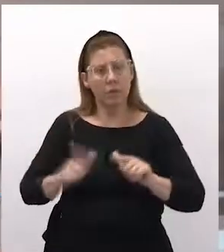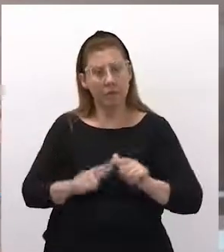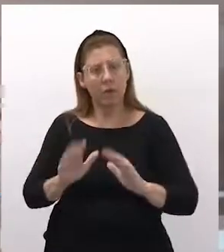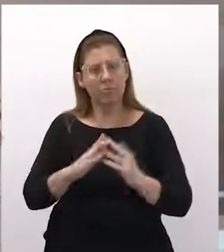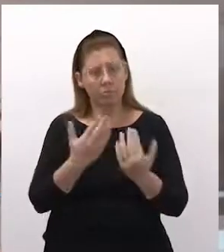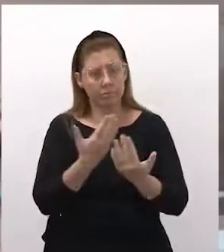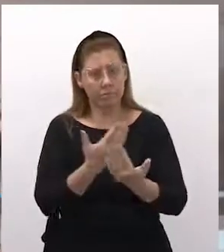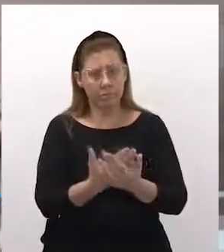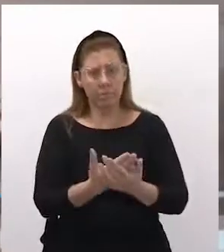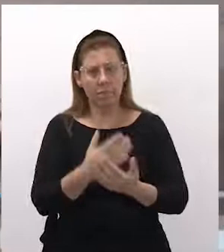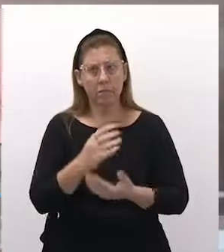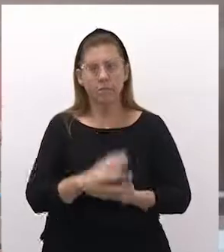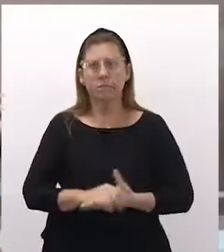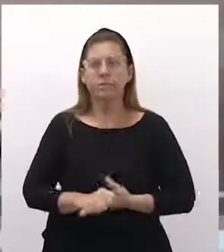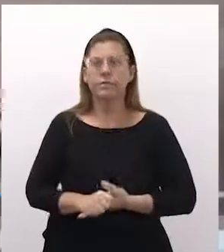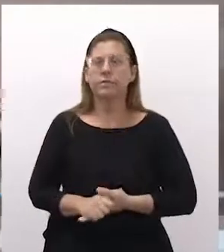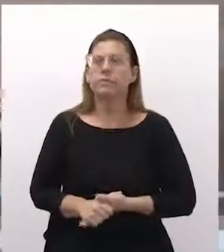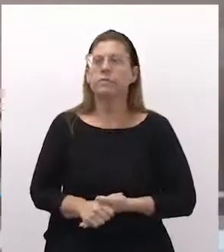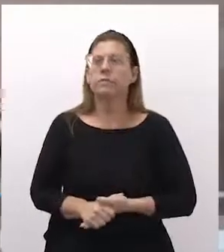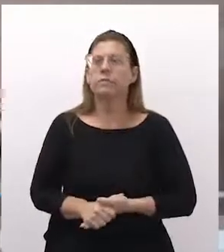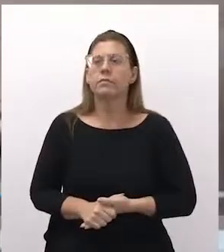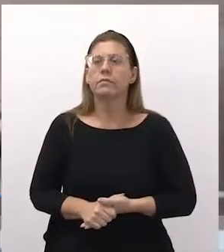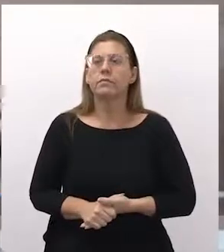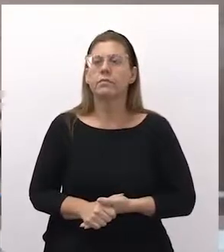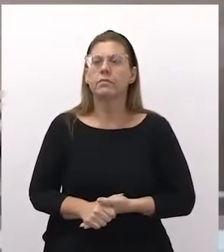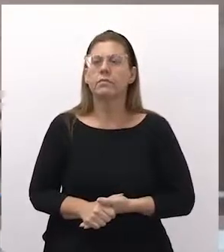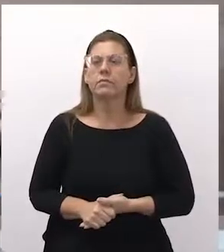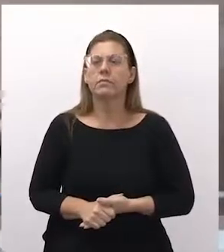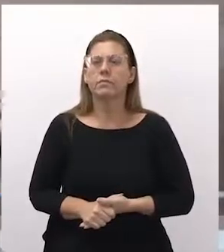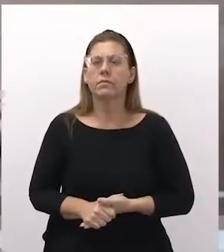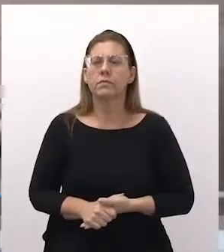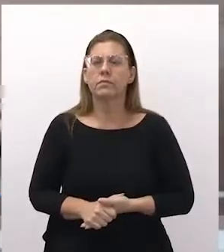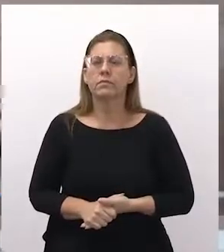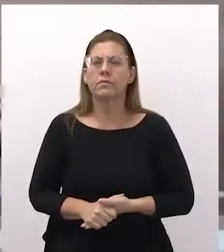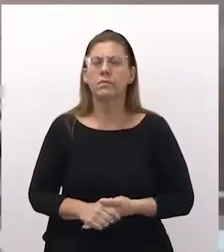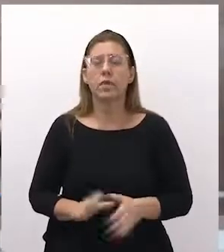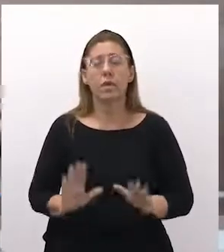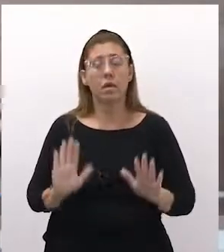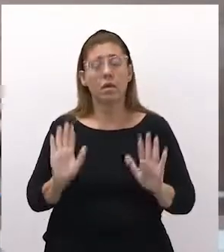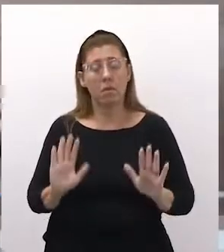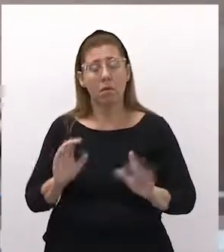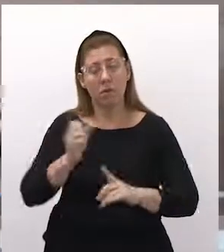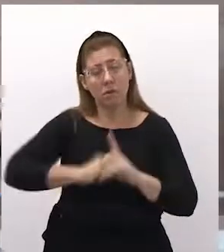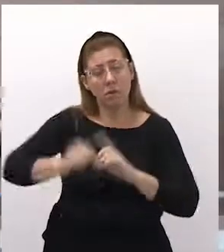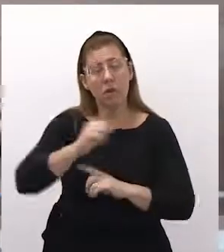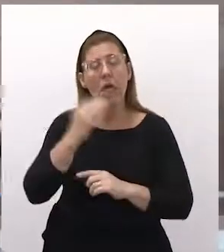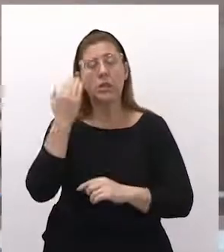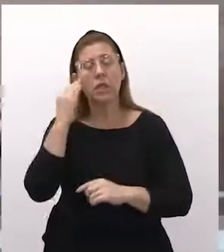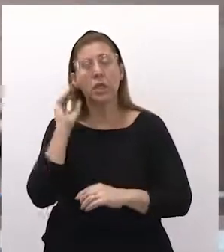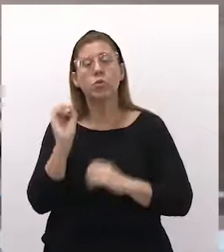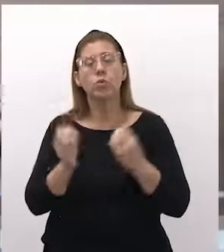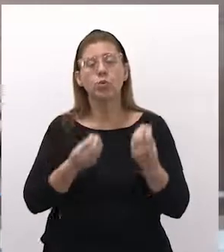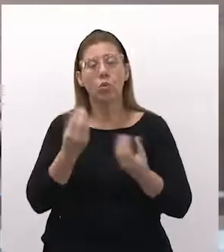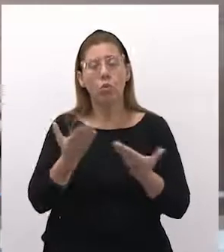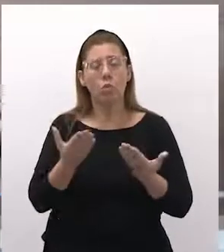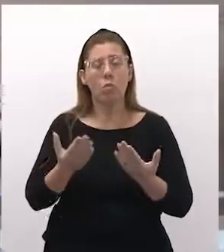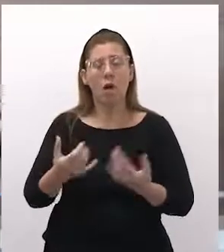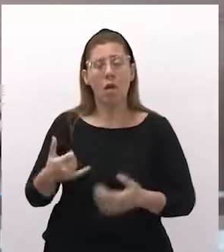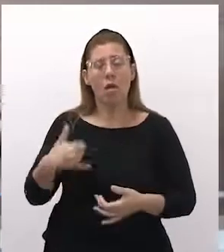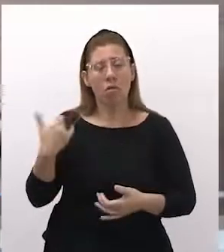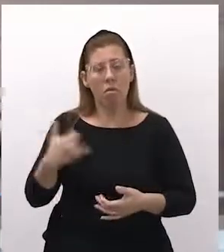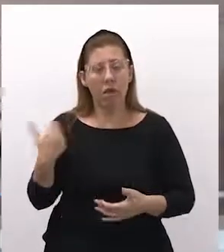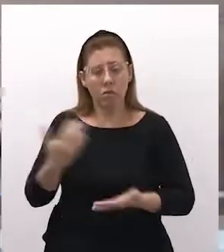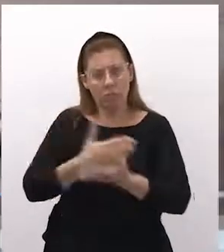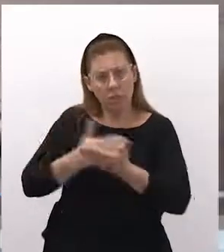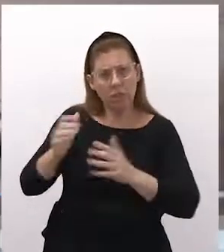Mas daí não vou entrar, daí é muita caminhada. Mas o que a nossa sociedade entende, né, como idade limite para